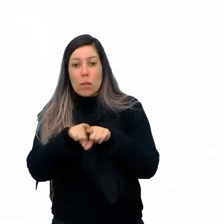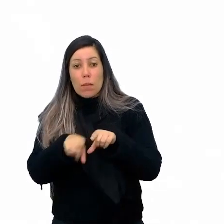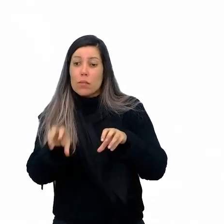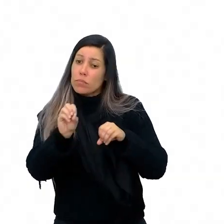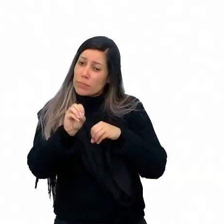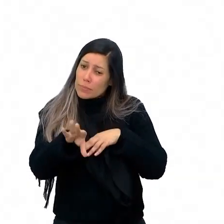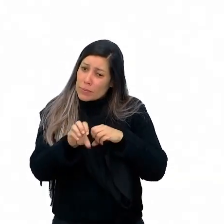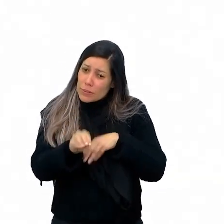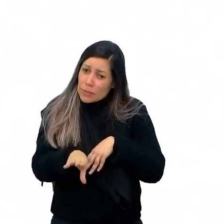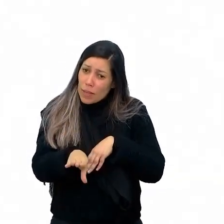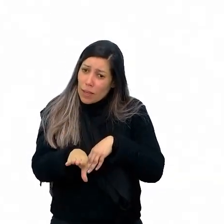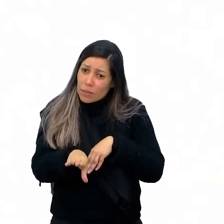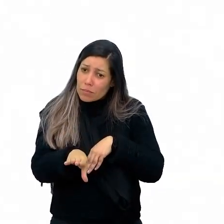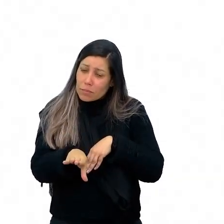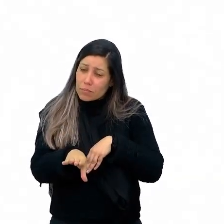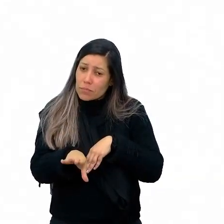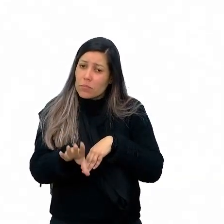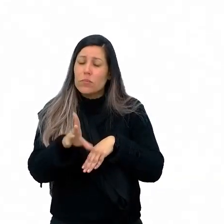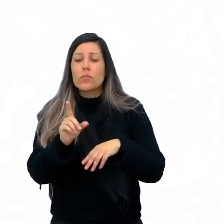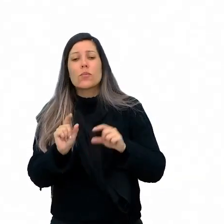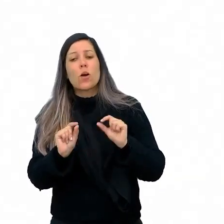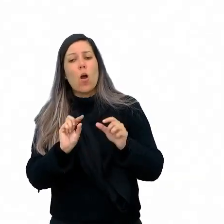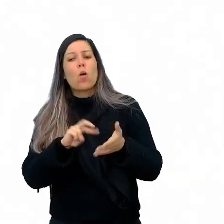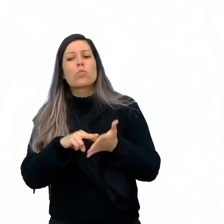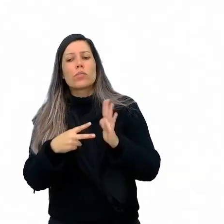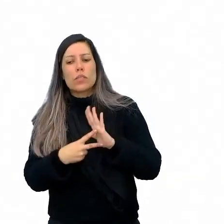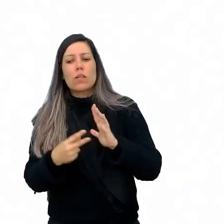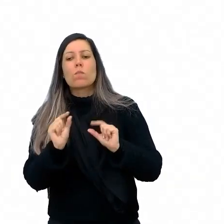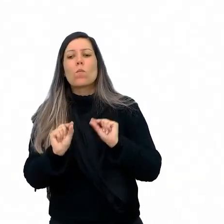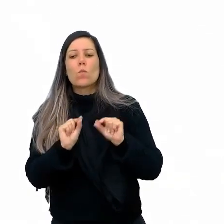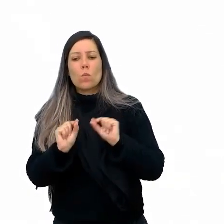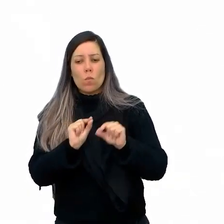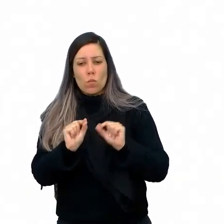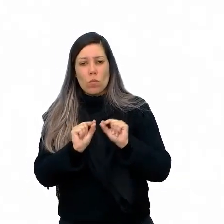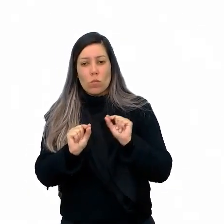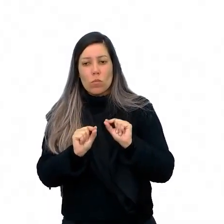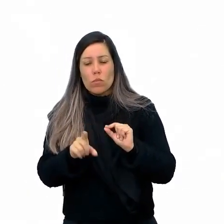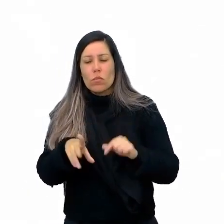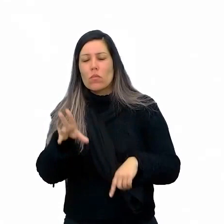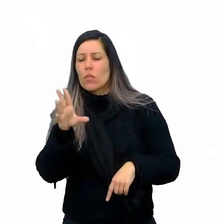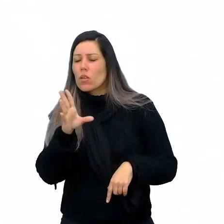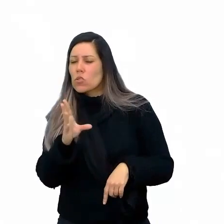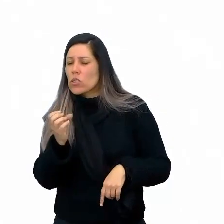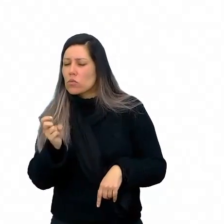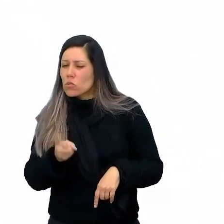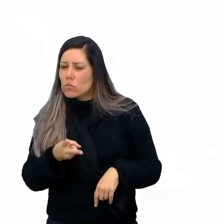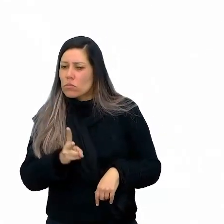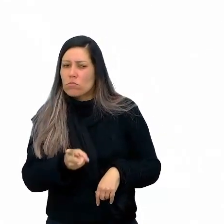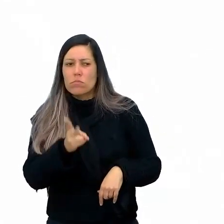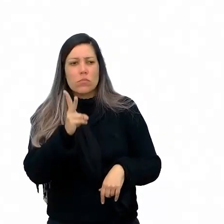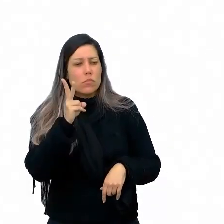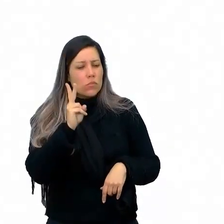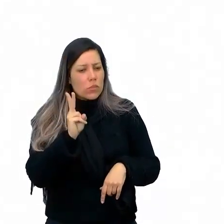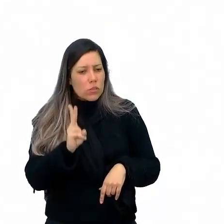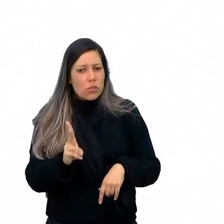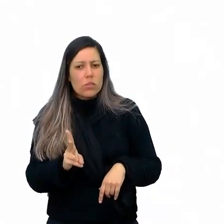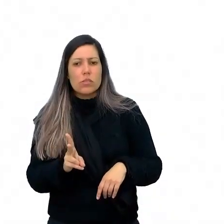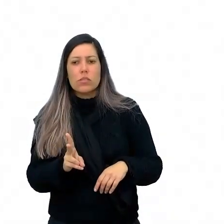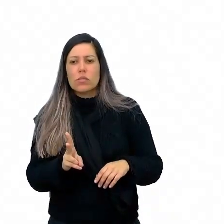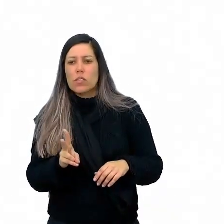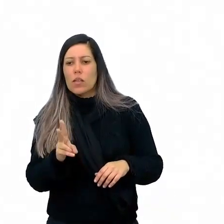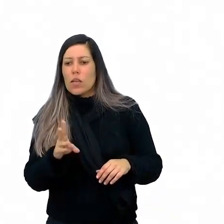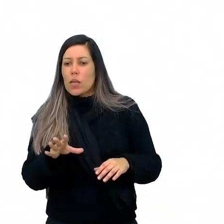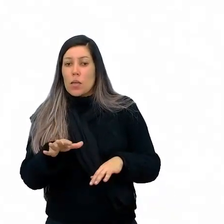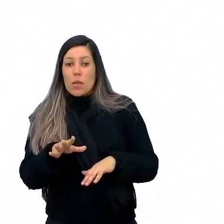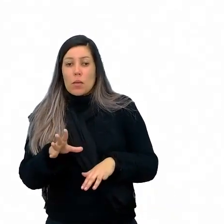ensino. O que eu quero dizer? Por exemplo, a gente fala muito sobre resolução de problemas em matemática. A resolução